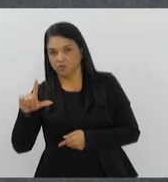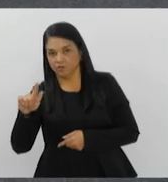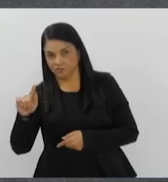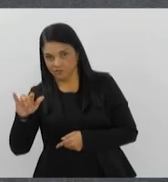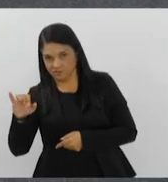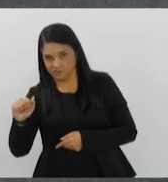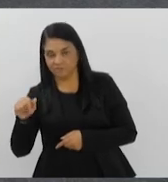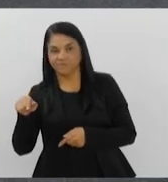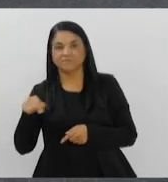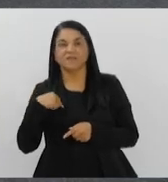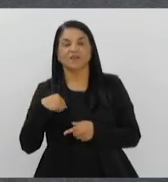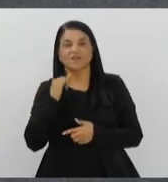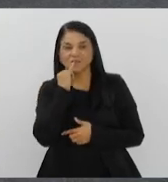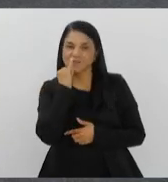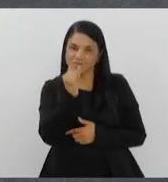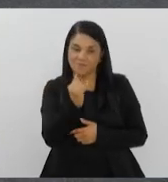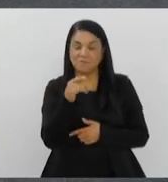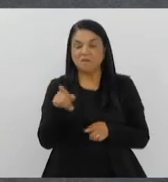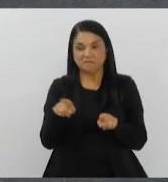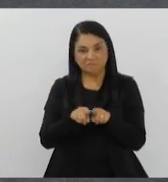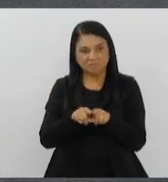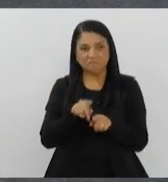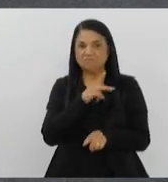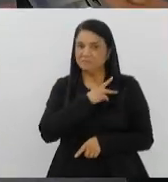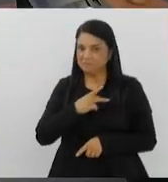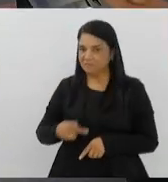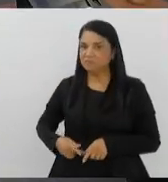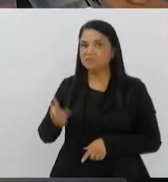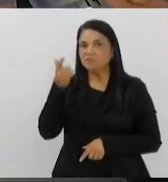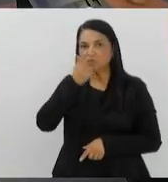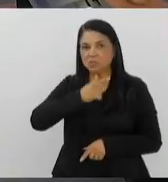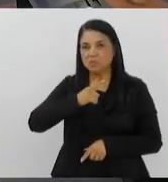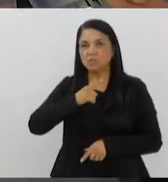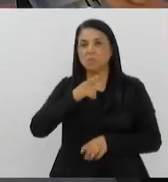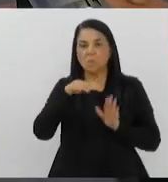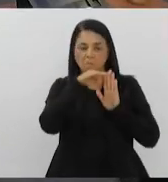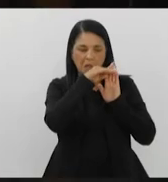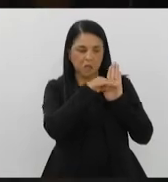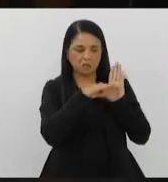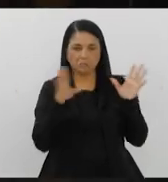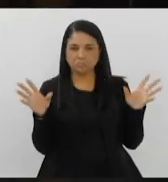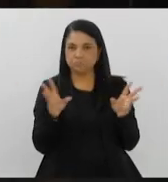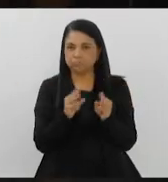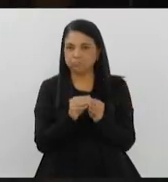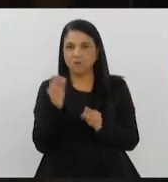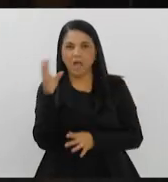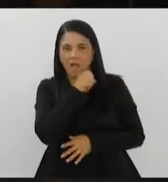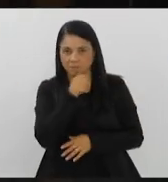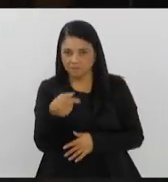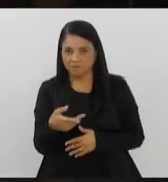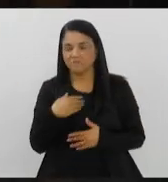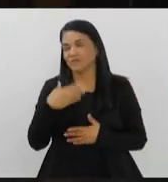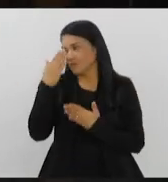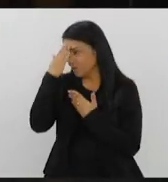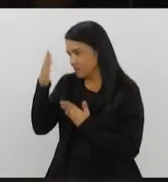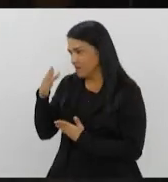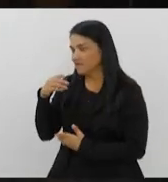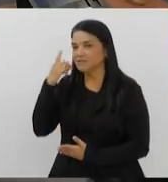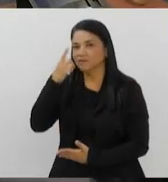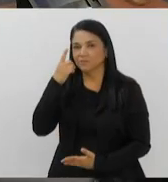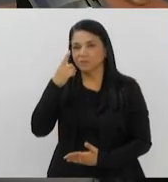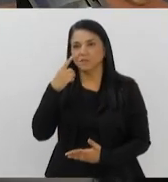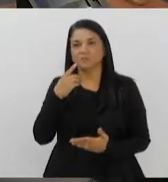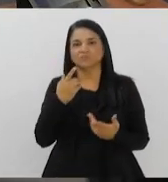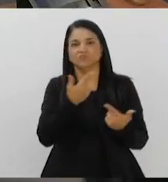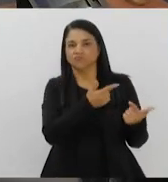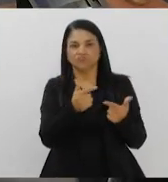esquecido, mas ainda assim, Vossa Excelência está batendo o recorde temporal. Obrigada, deputado Carlos Mink. Nada mais havendo a